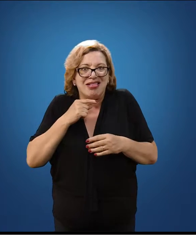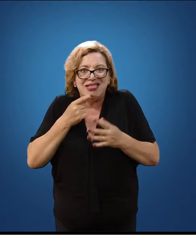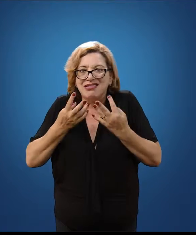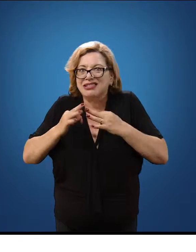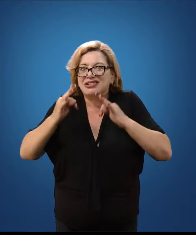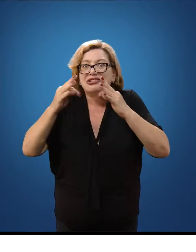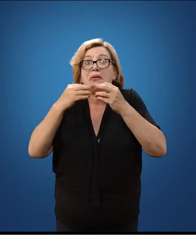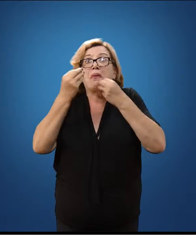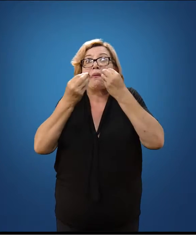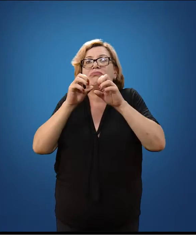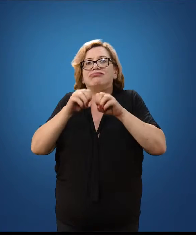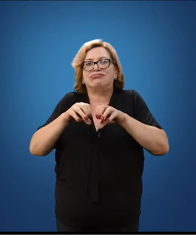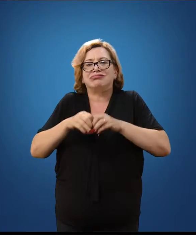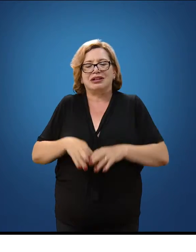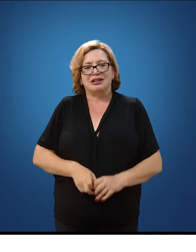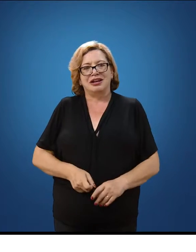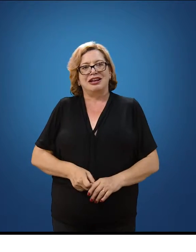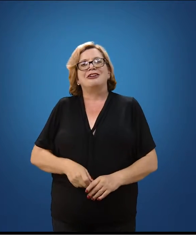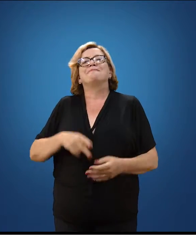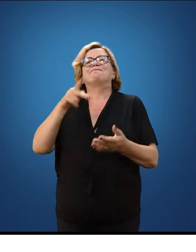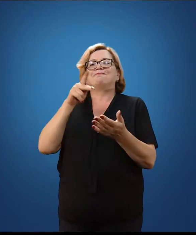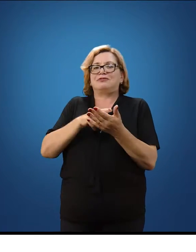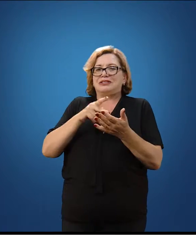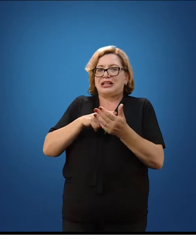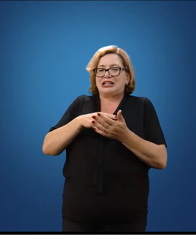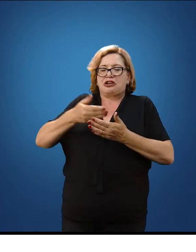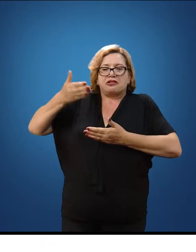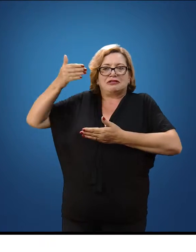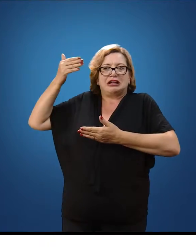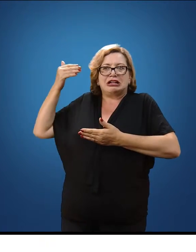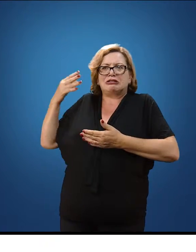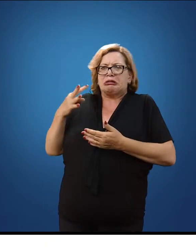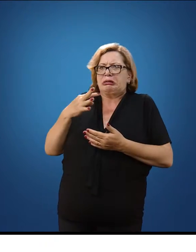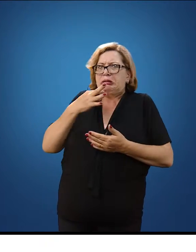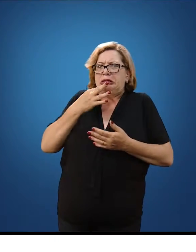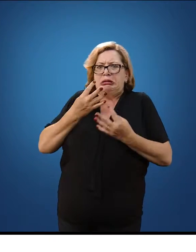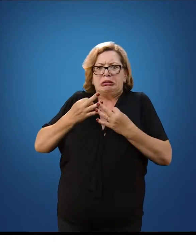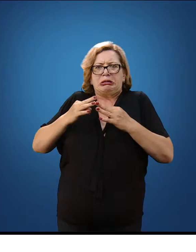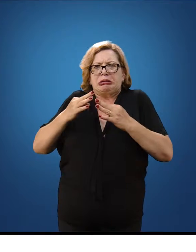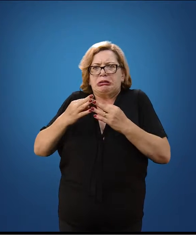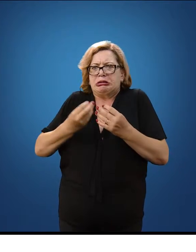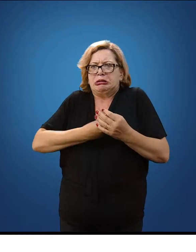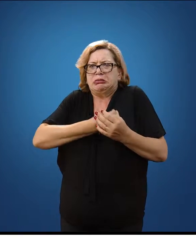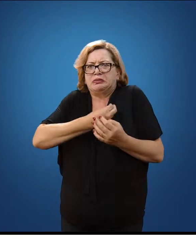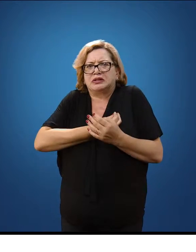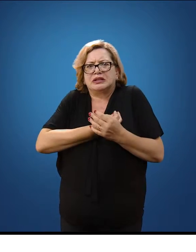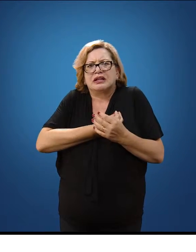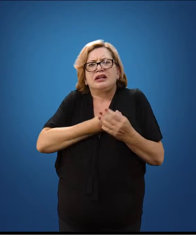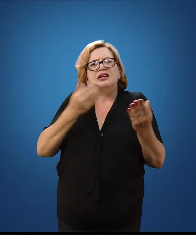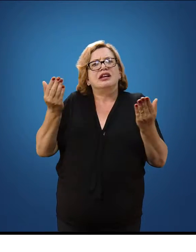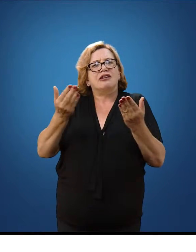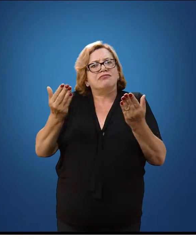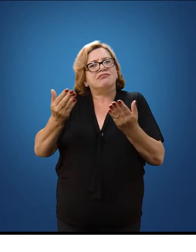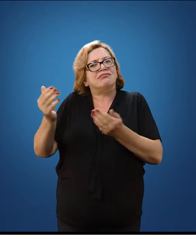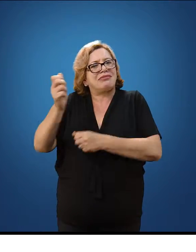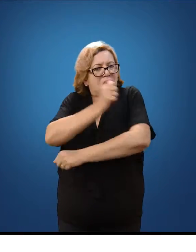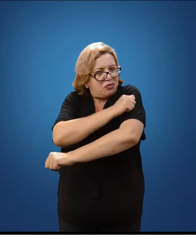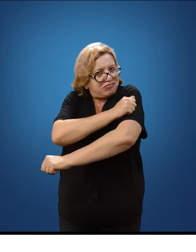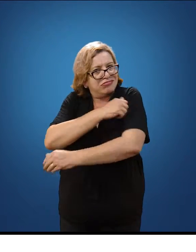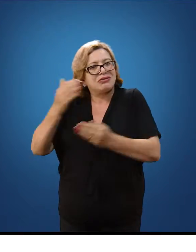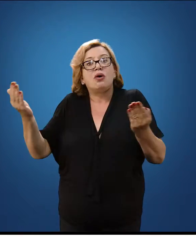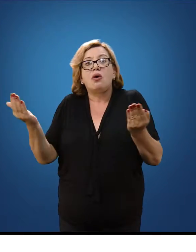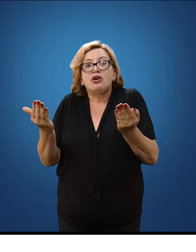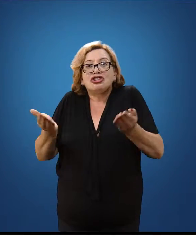de uma geração que conheceu a tecnologia no andar da carruagem. E esta geração que